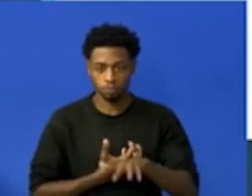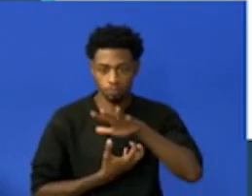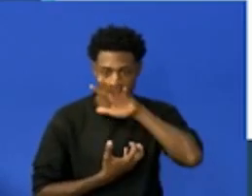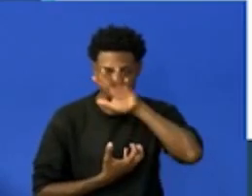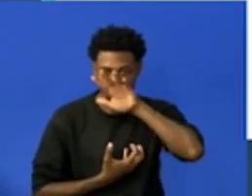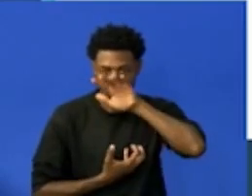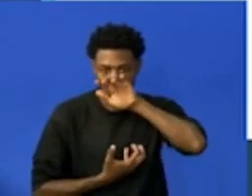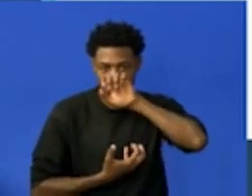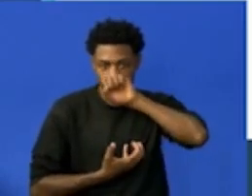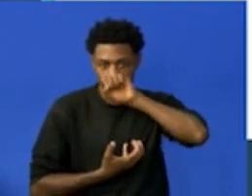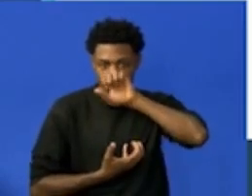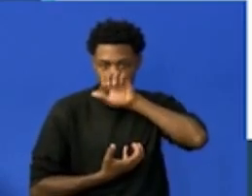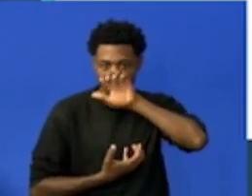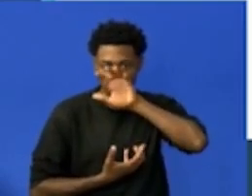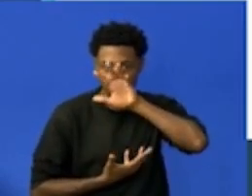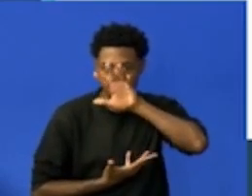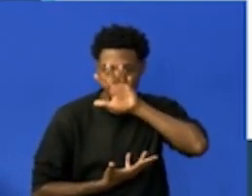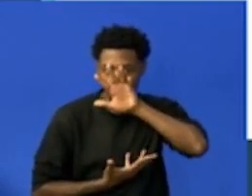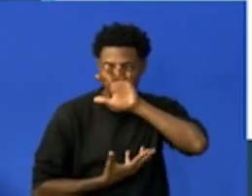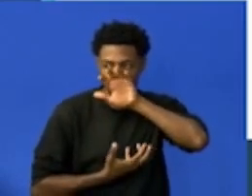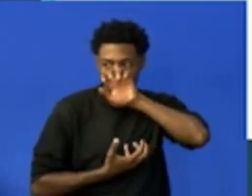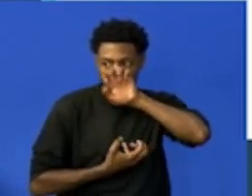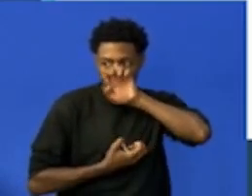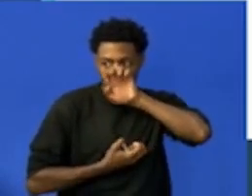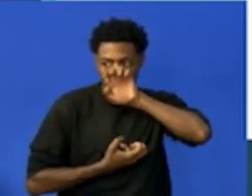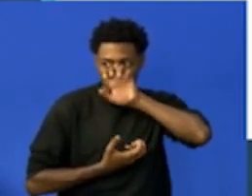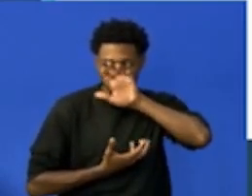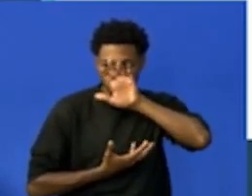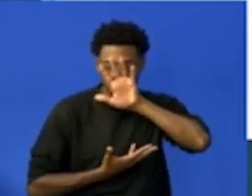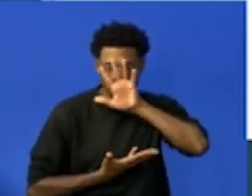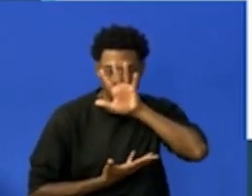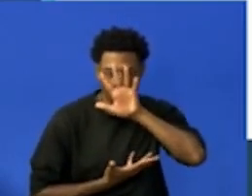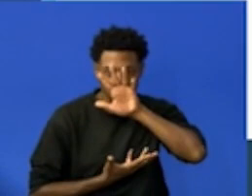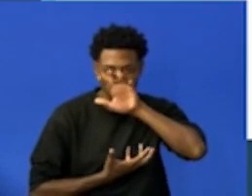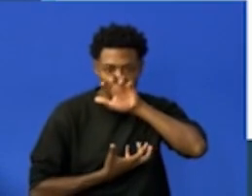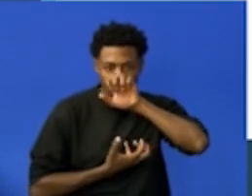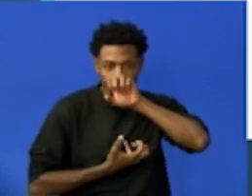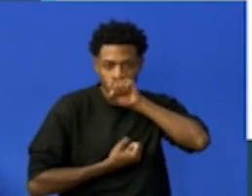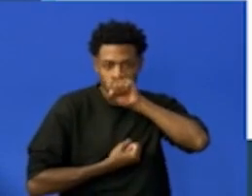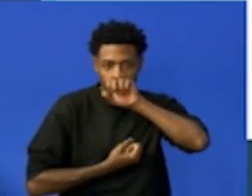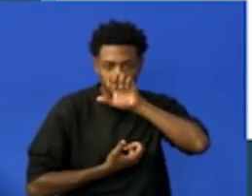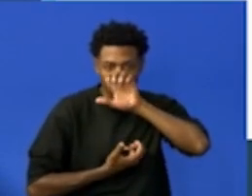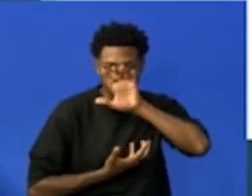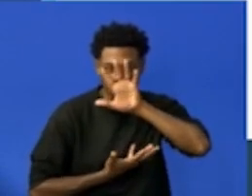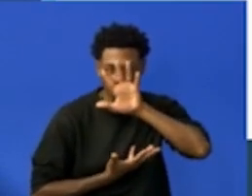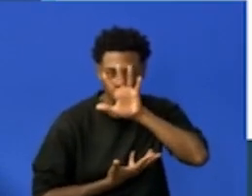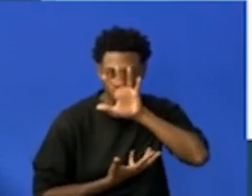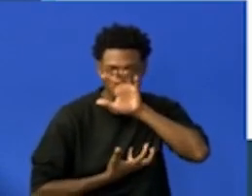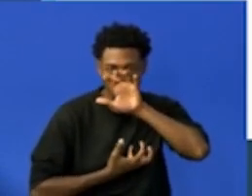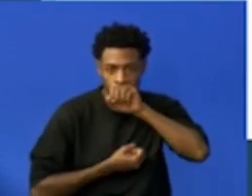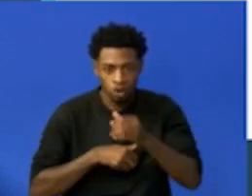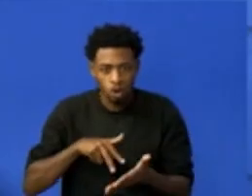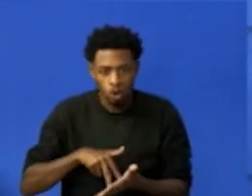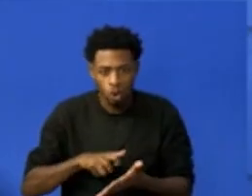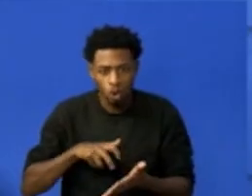cardiorrespiratória. É um movimento de andar, de correr, de pular, de fazer